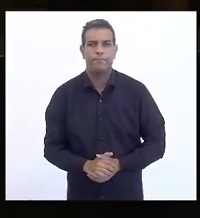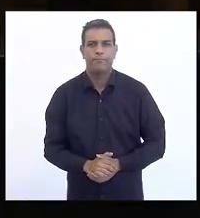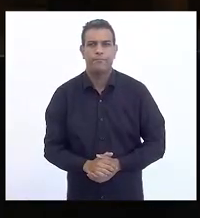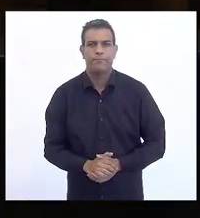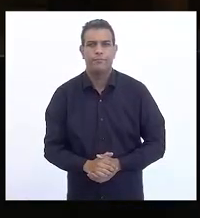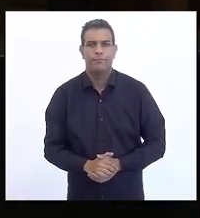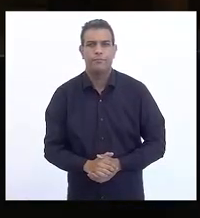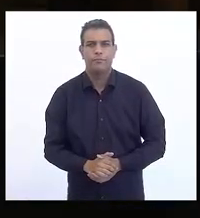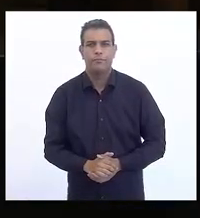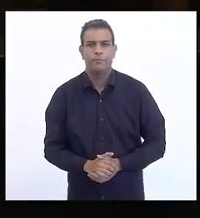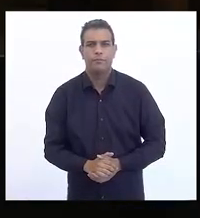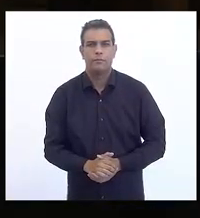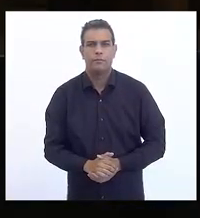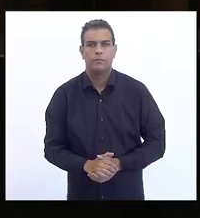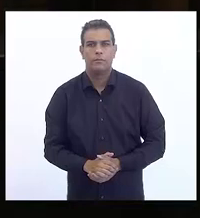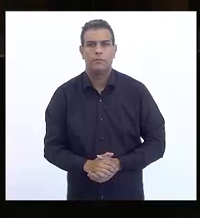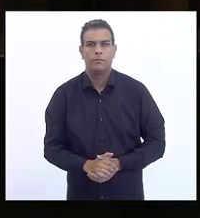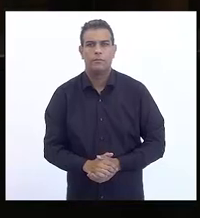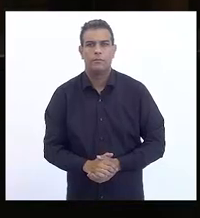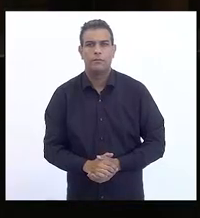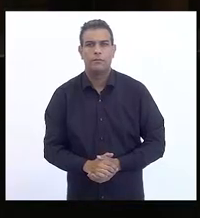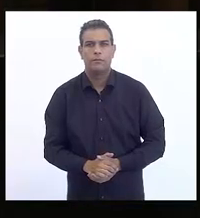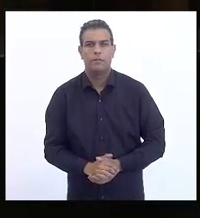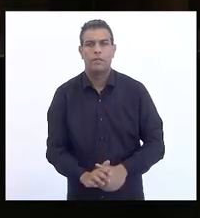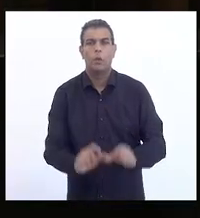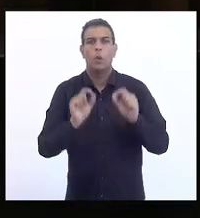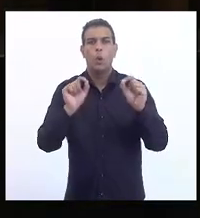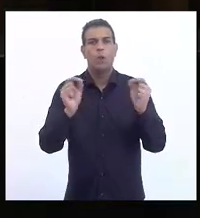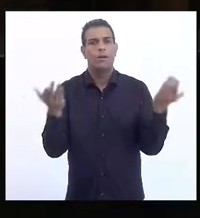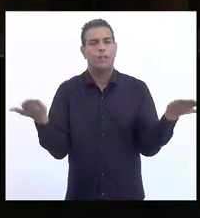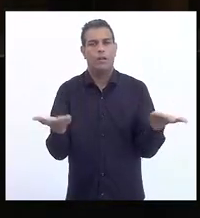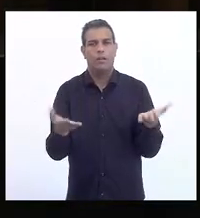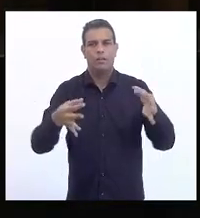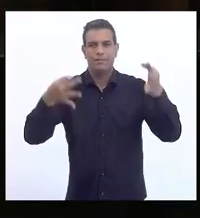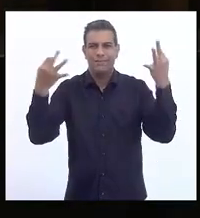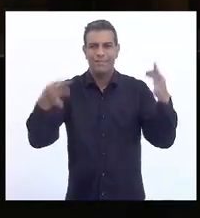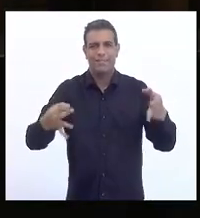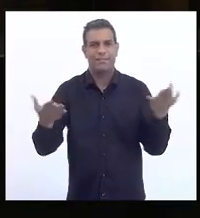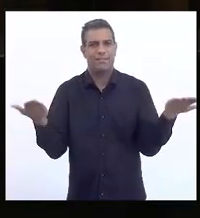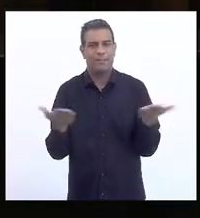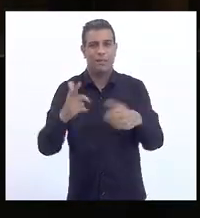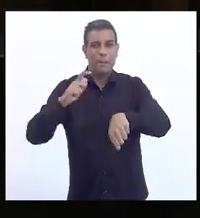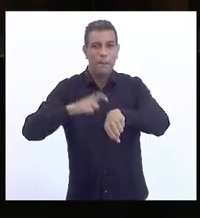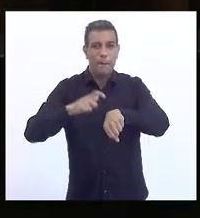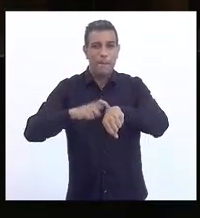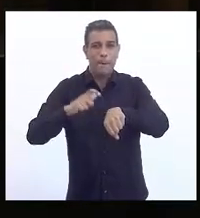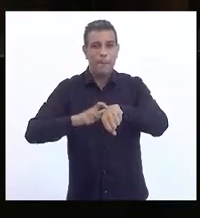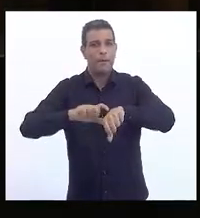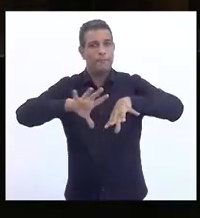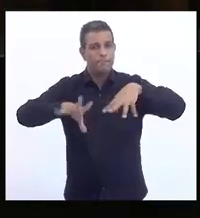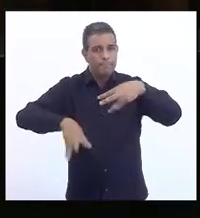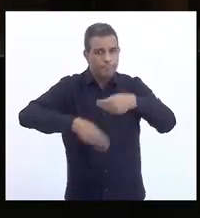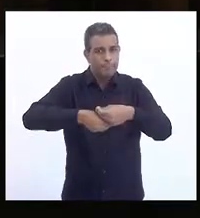E aí, senhora presidenta, importante destacar aqui que num momento...